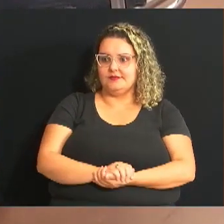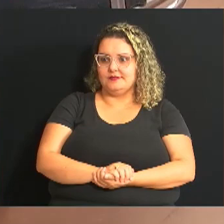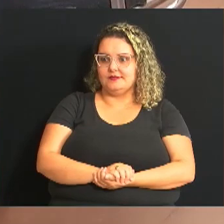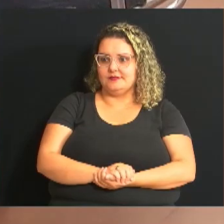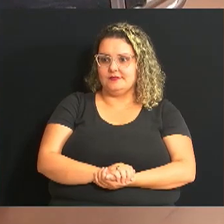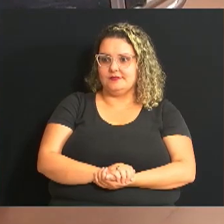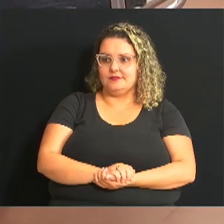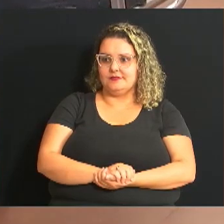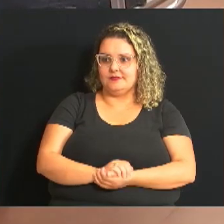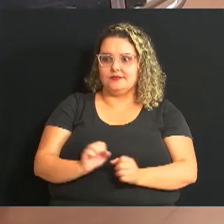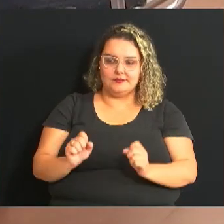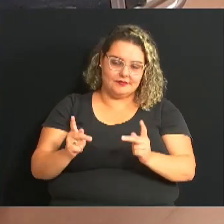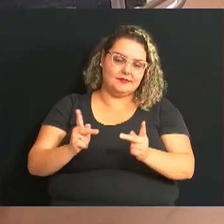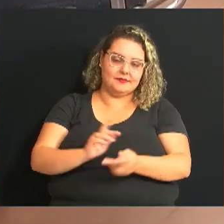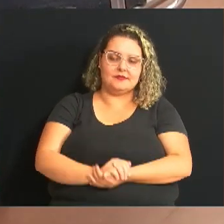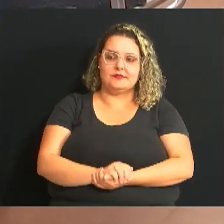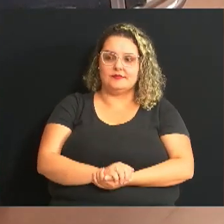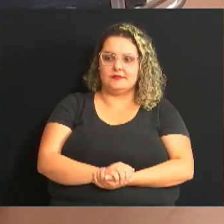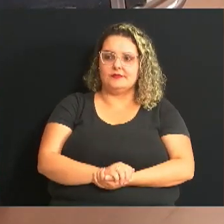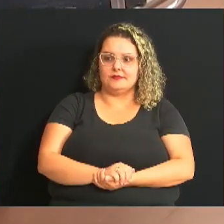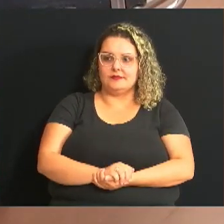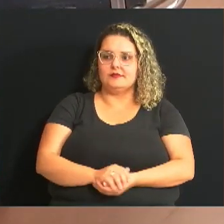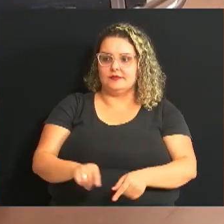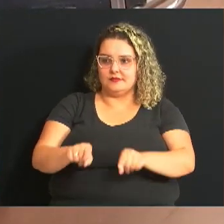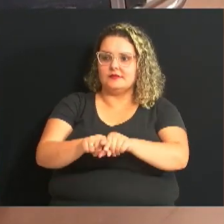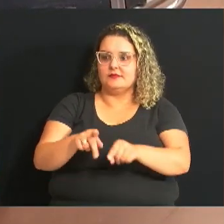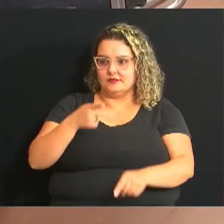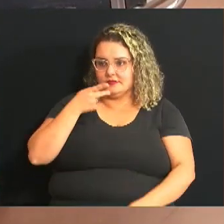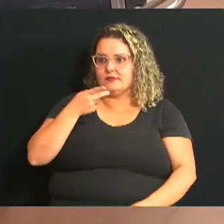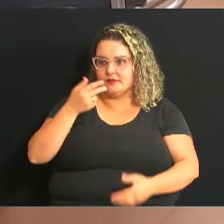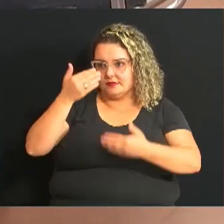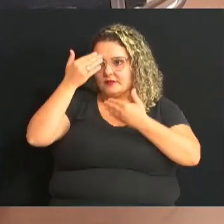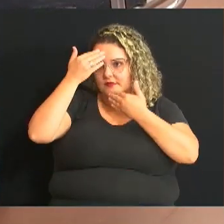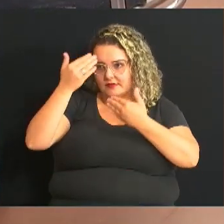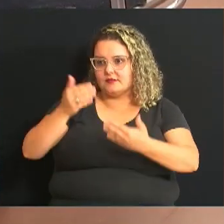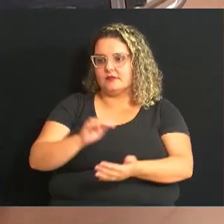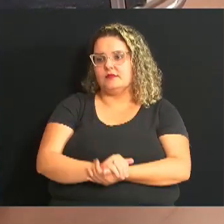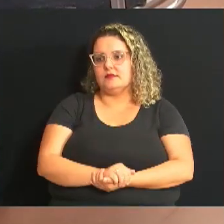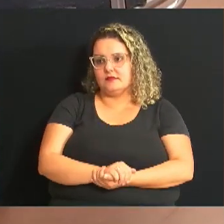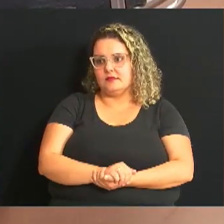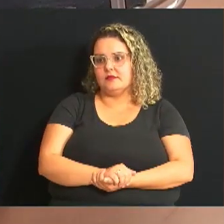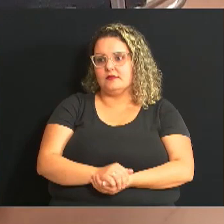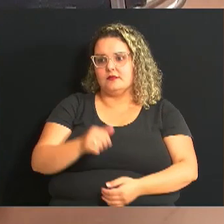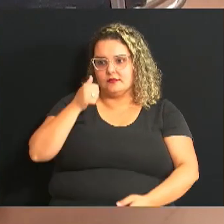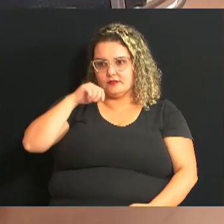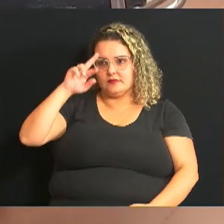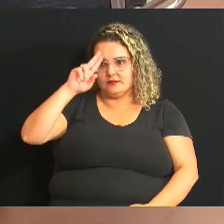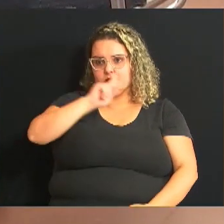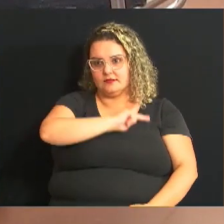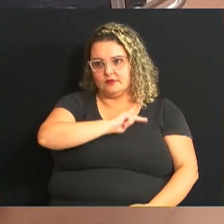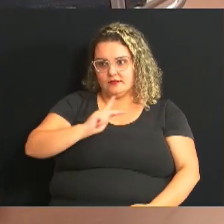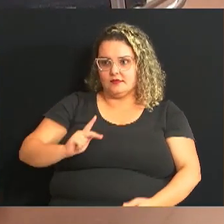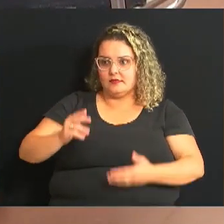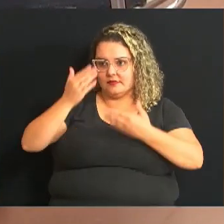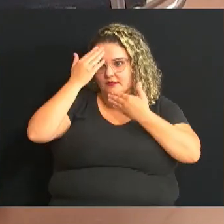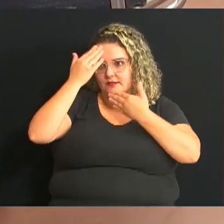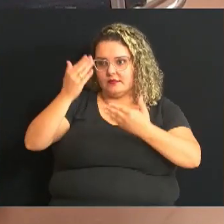Ok. Eu também reforço, né, esse agradecimento, né, à senhora presidente da Câmara, muito obrigado pelo